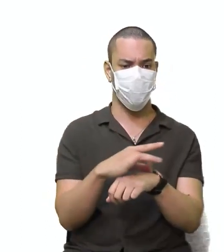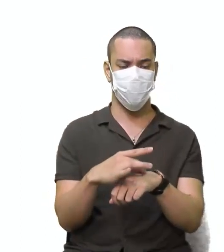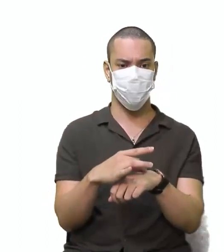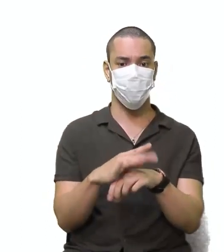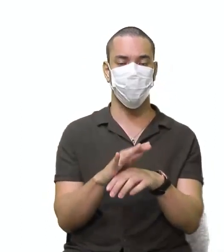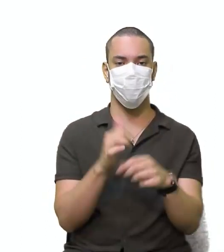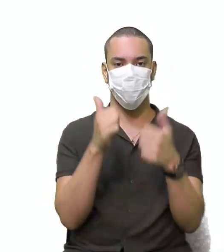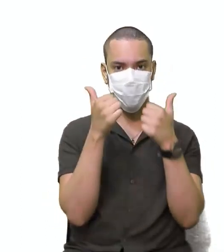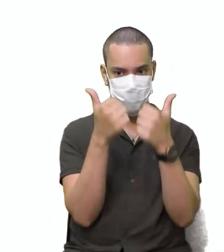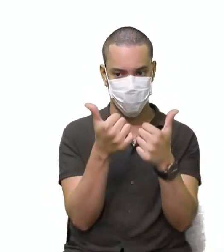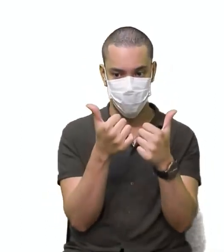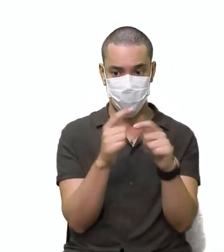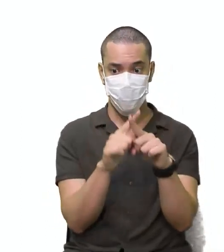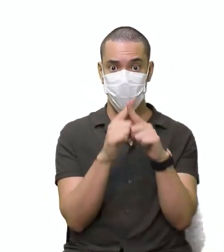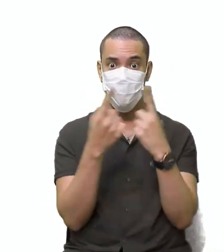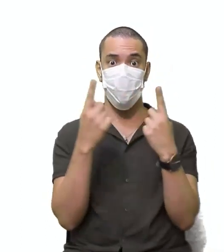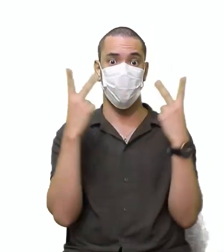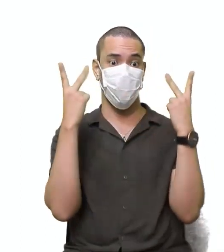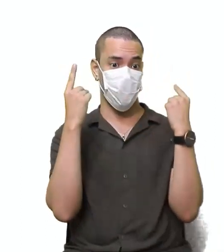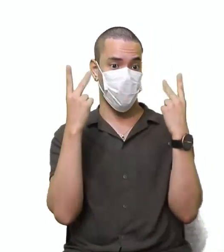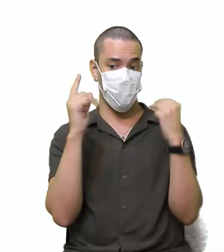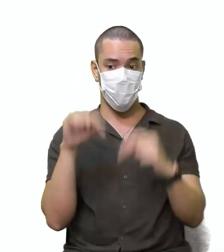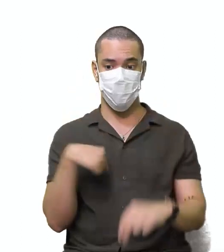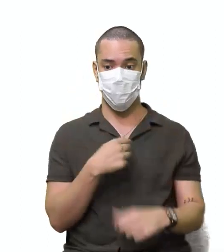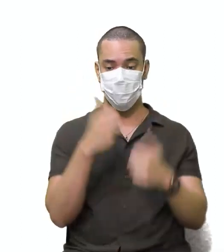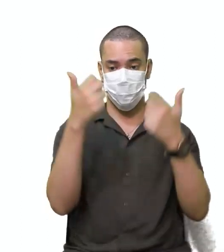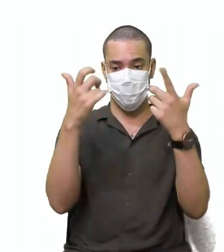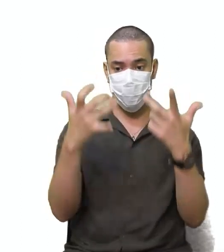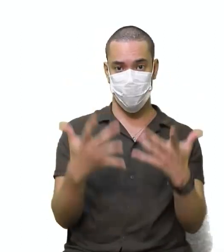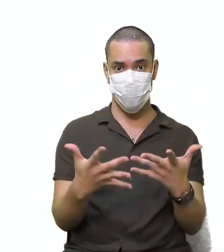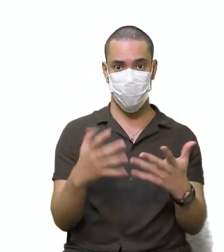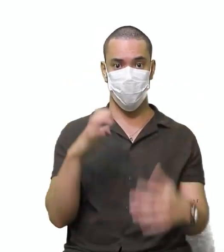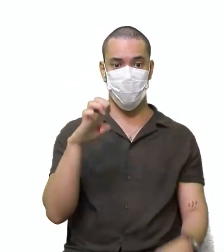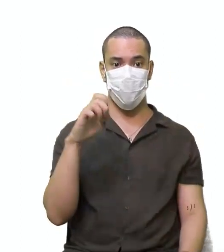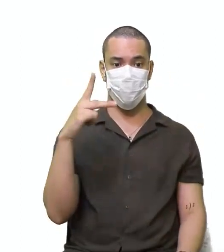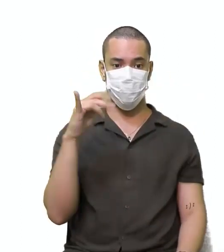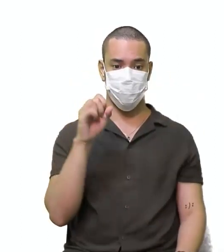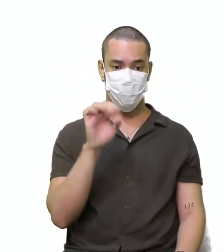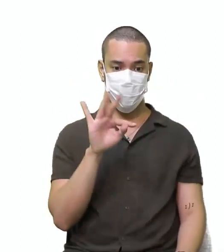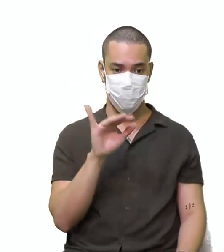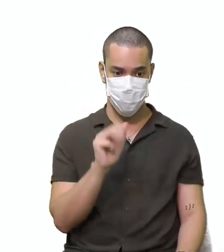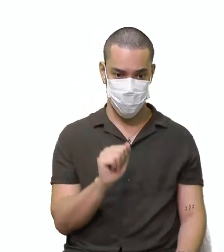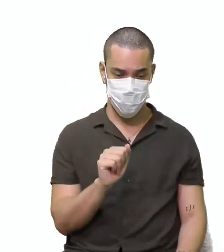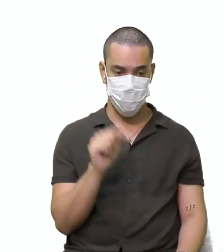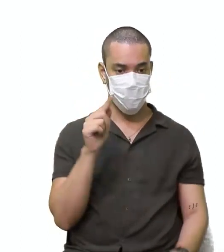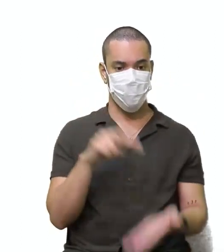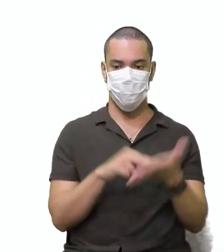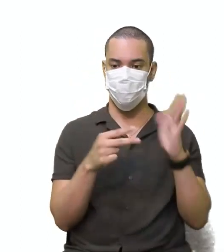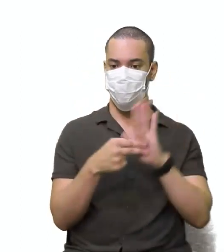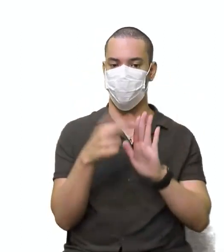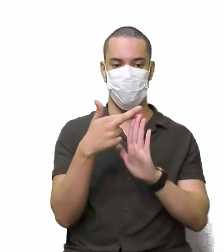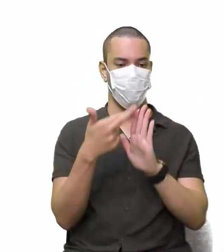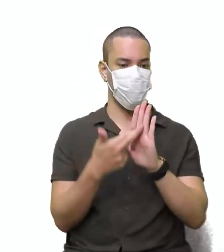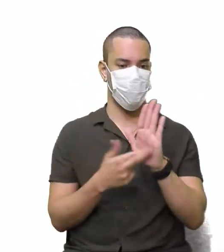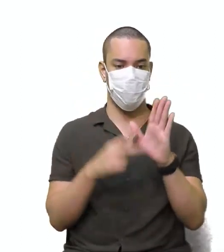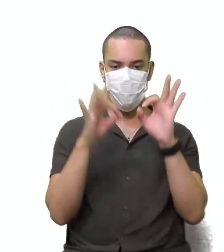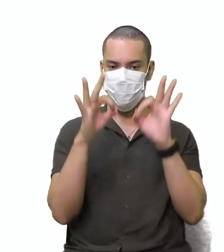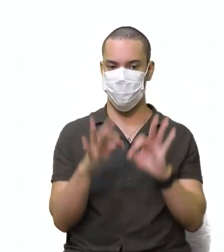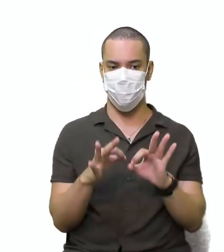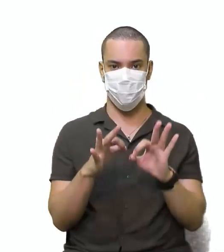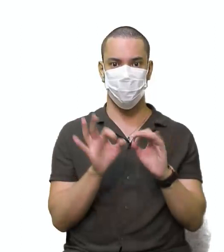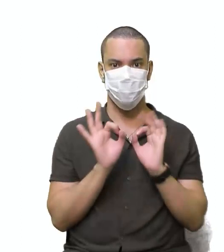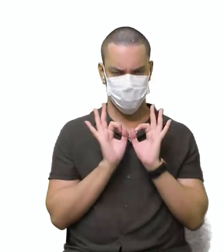Isso na situação normal, mas nós estamos falando de epistasia, que isso não é a regra correta nesse caso, tá